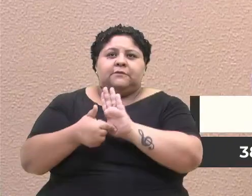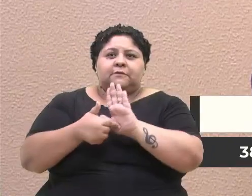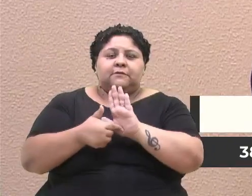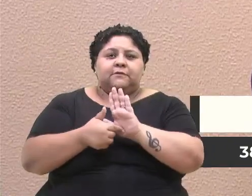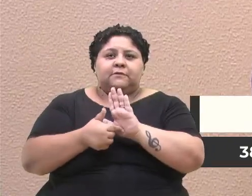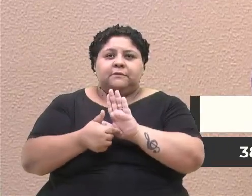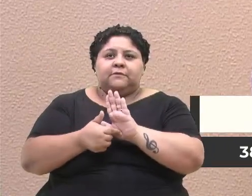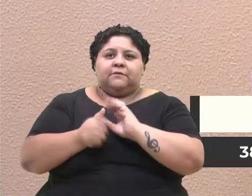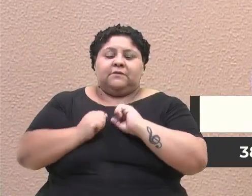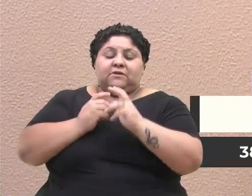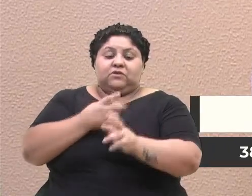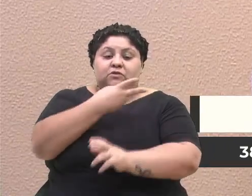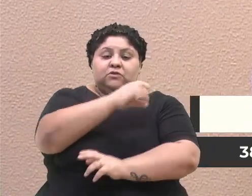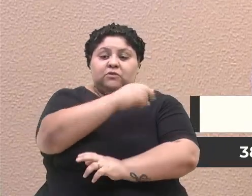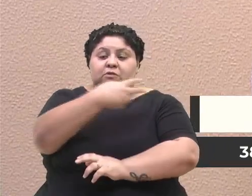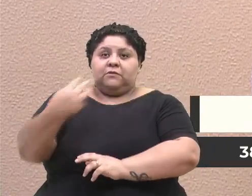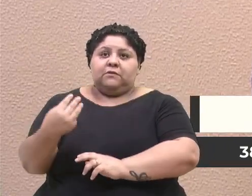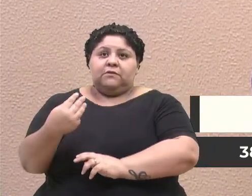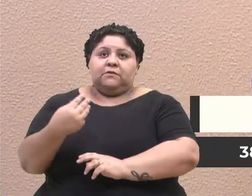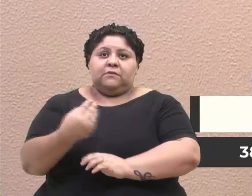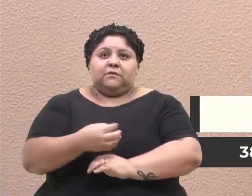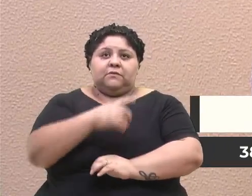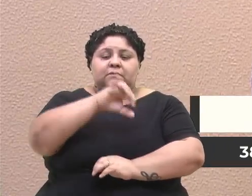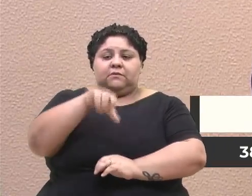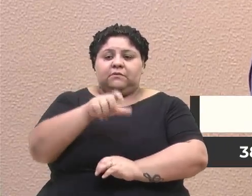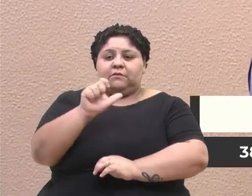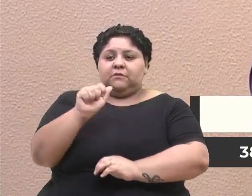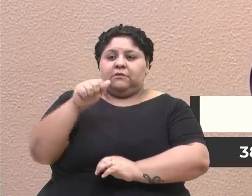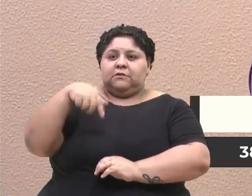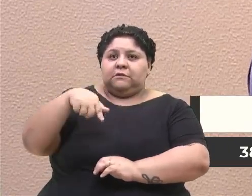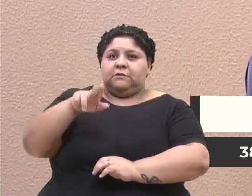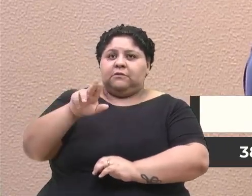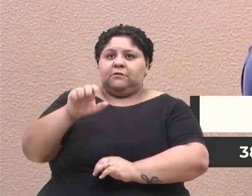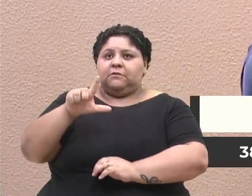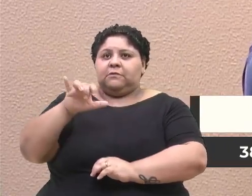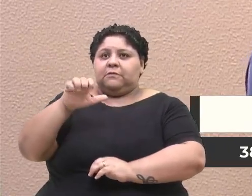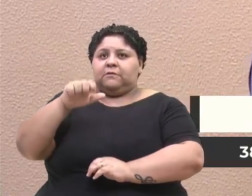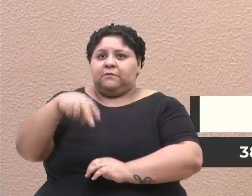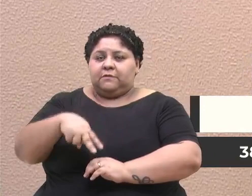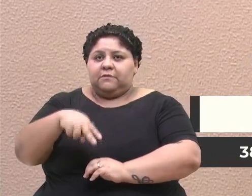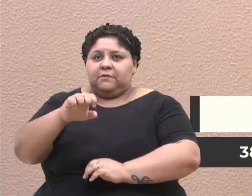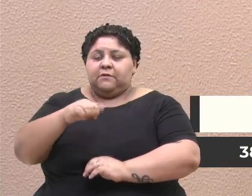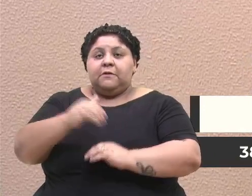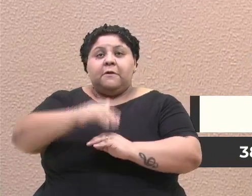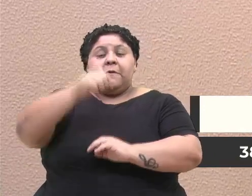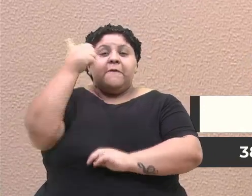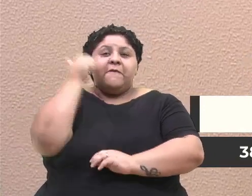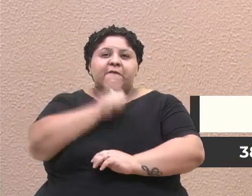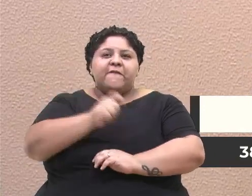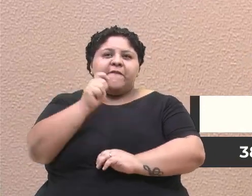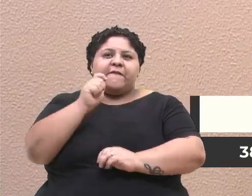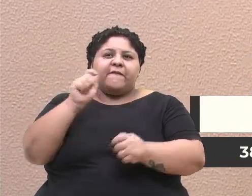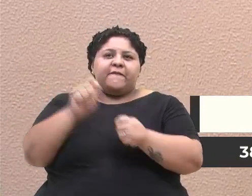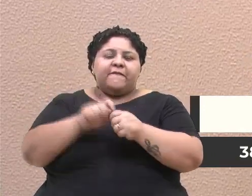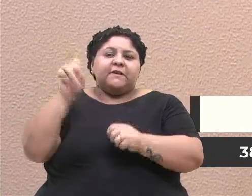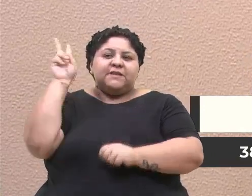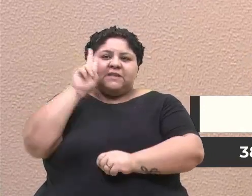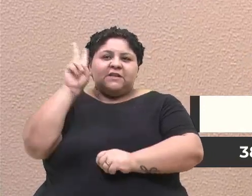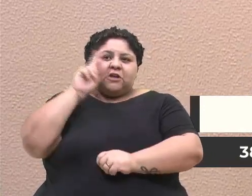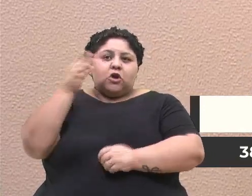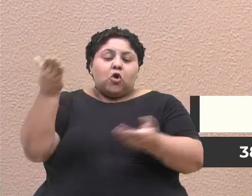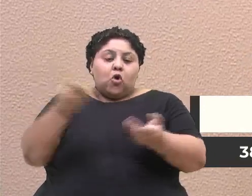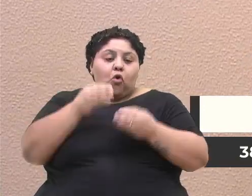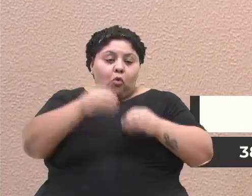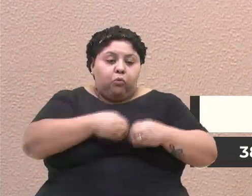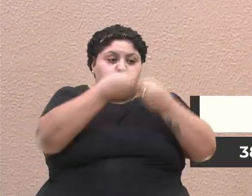2023 para a senhora Jaqueline Santarém. Mais uma mulher de Caxias do Sul fazendo história. Hoje ela vai receber o